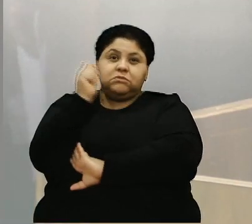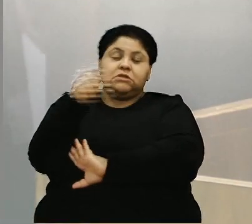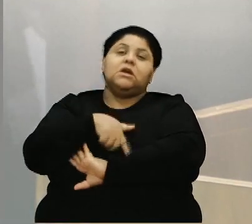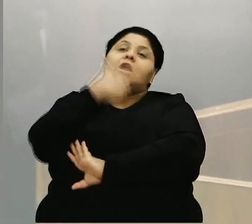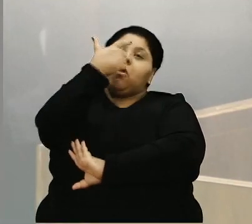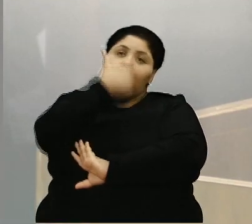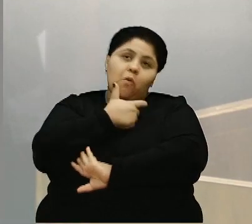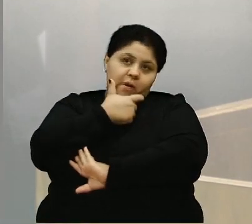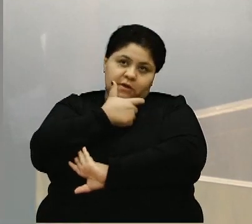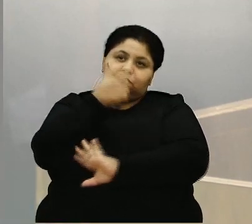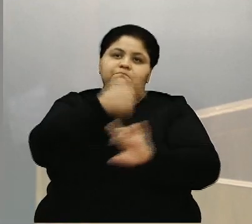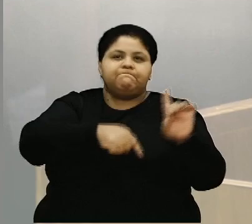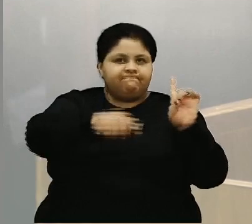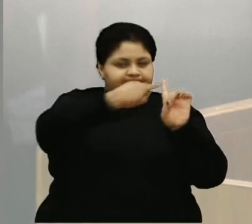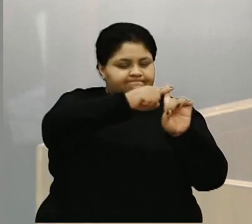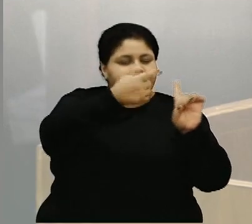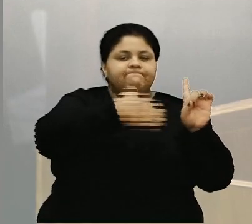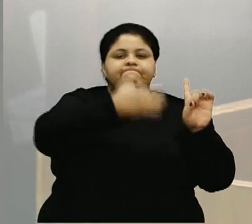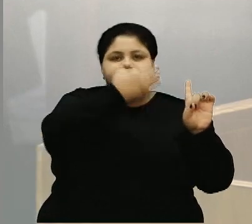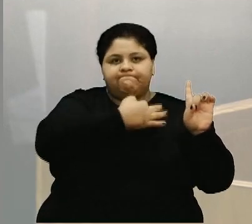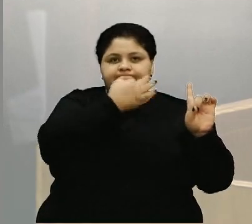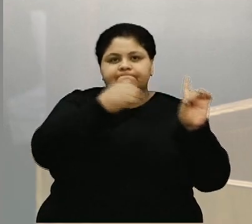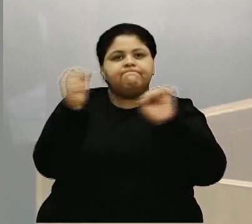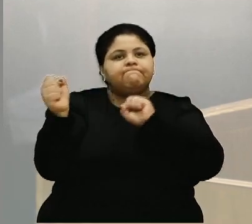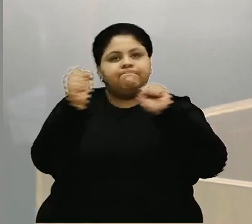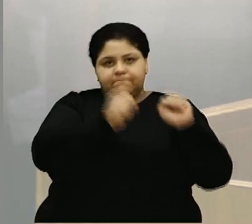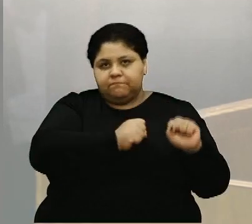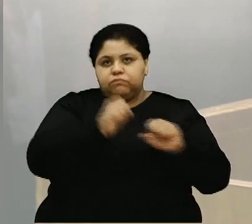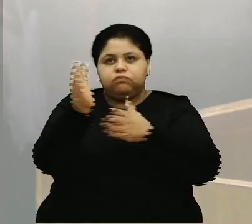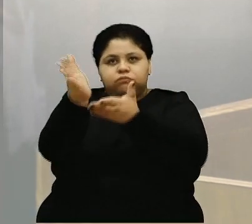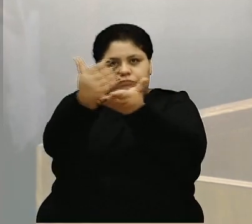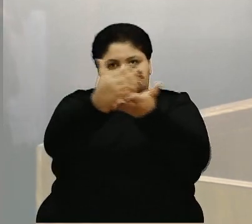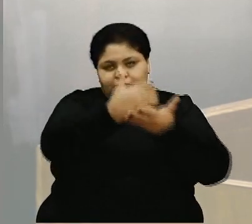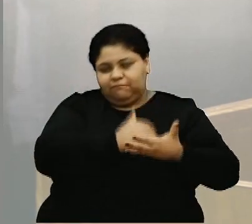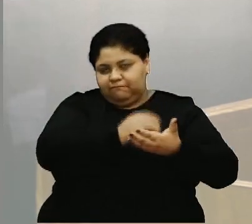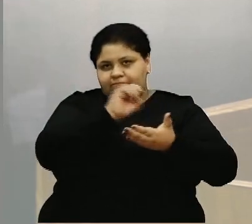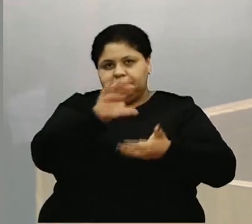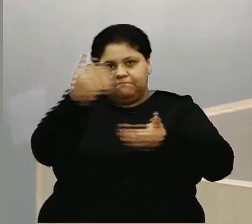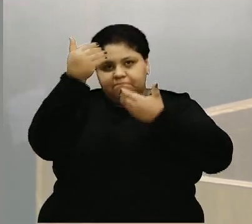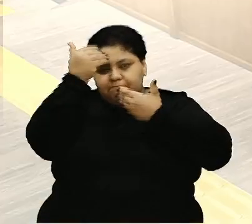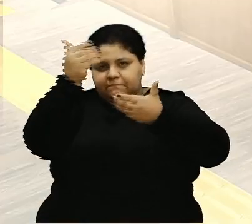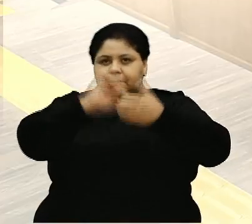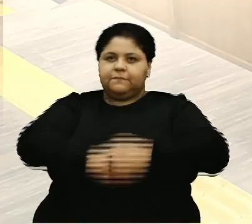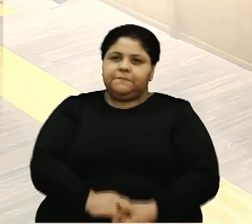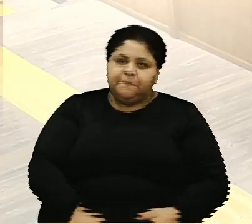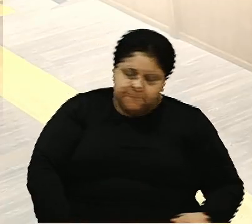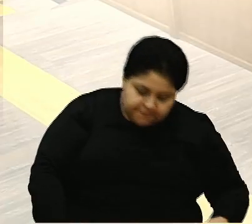das coisas positivas que Caxias pode colher e está colhendo. Era isso, meu muito obrigado.